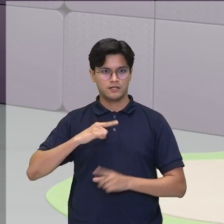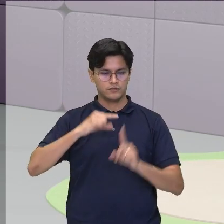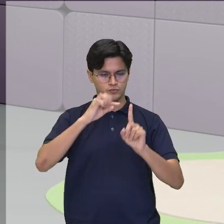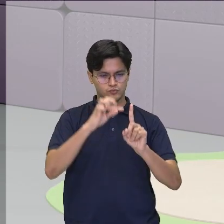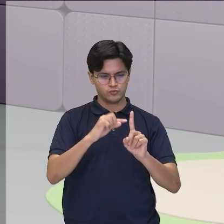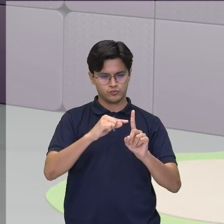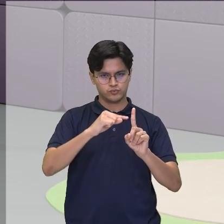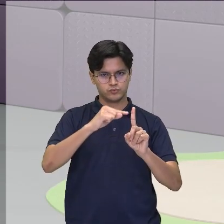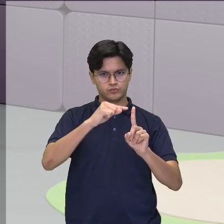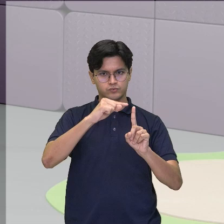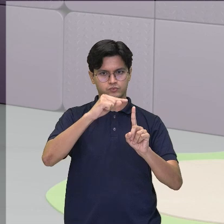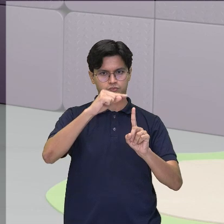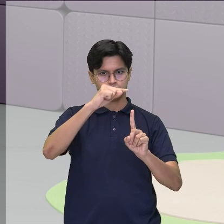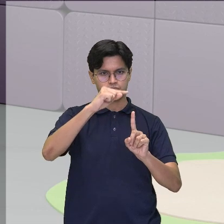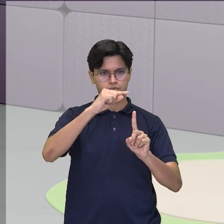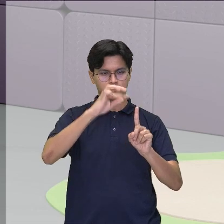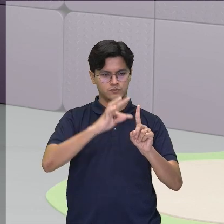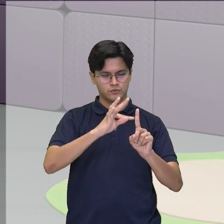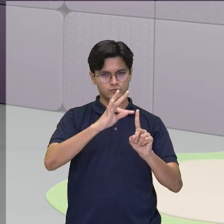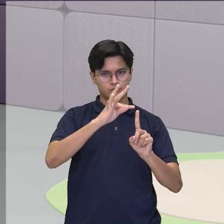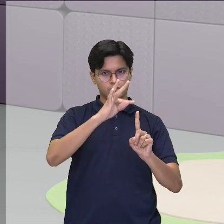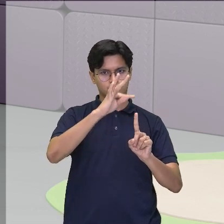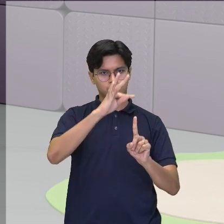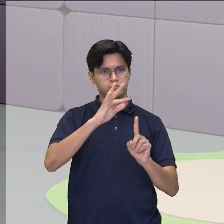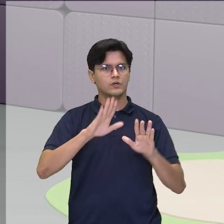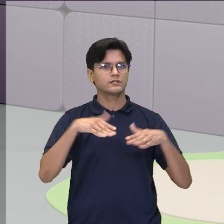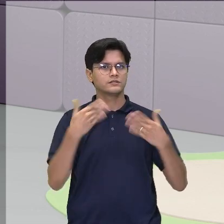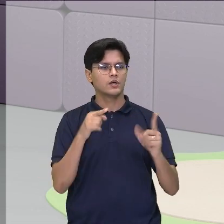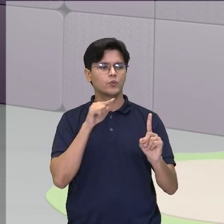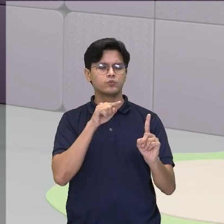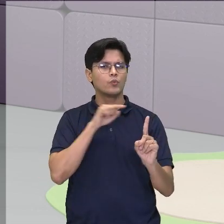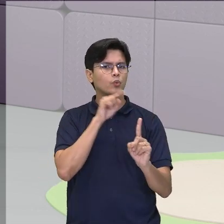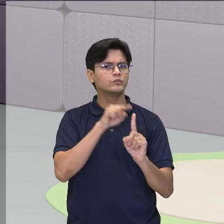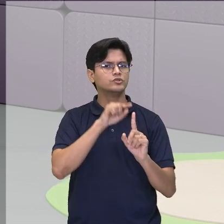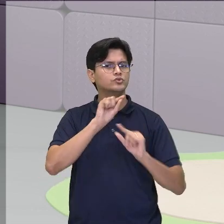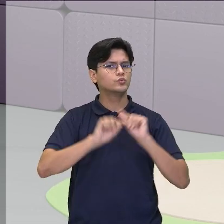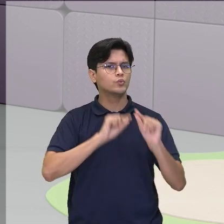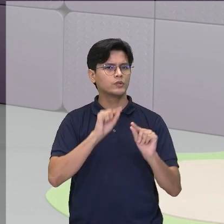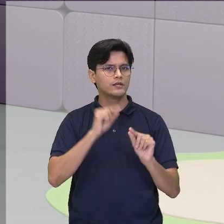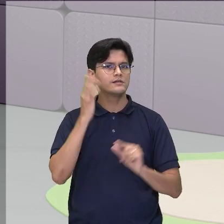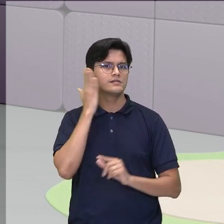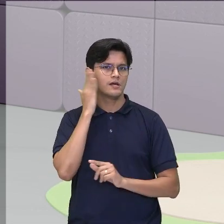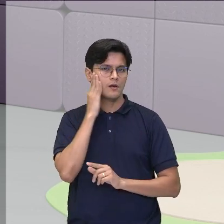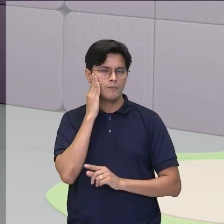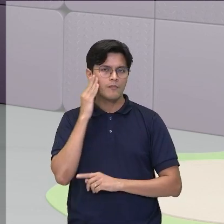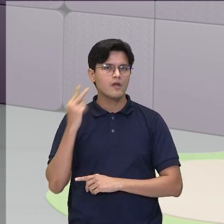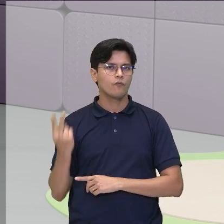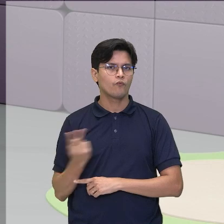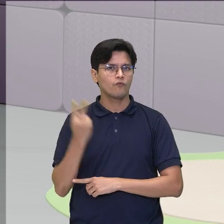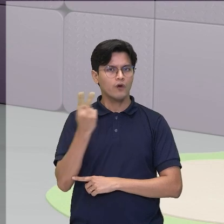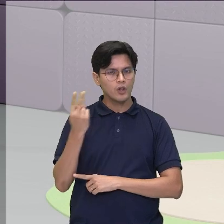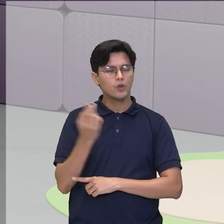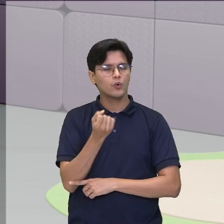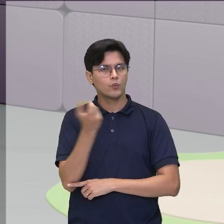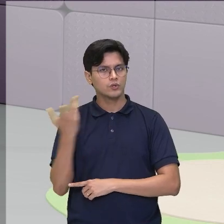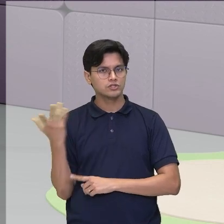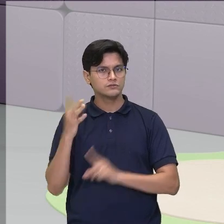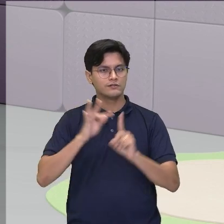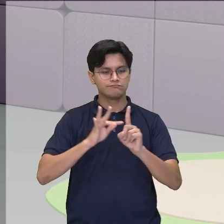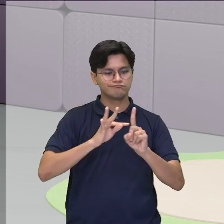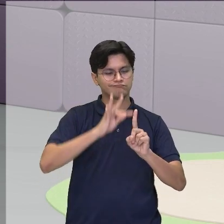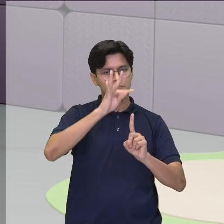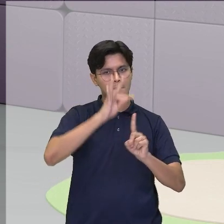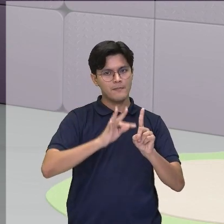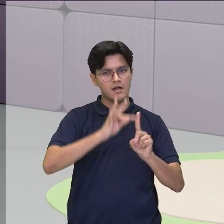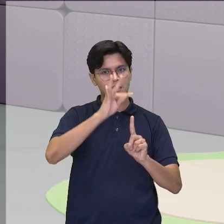é usado, né, para determinar valores de temperatura, que consiste em um tubo